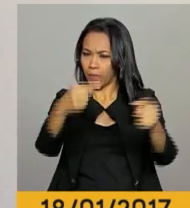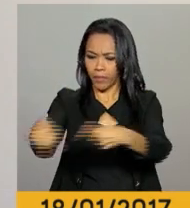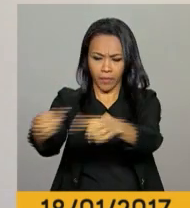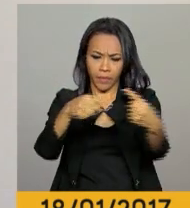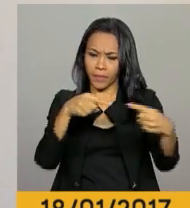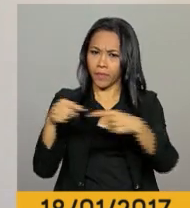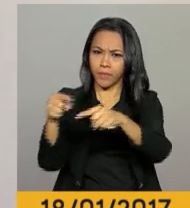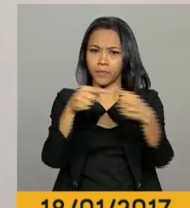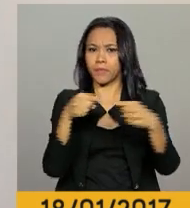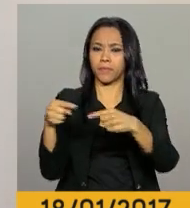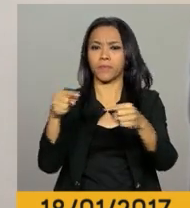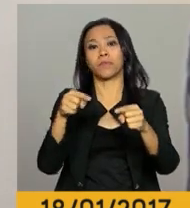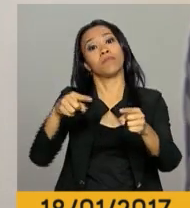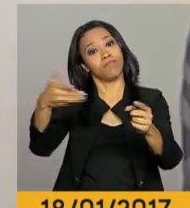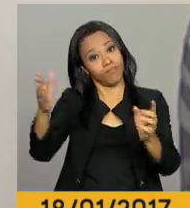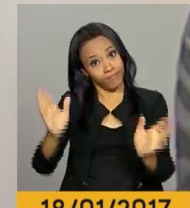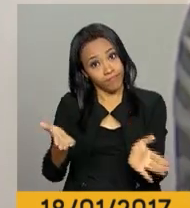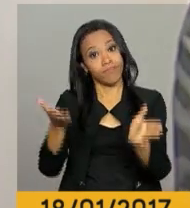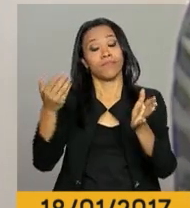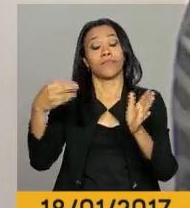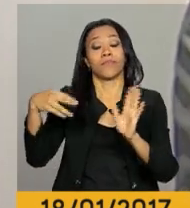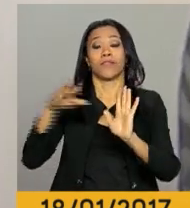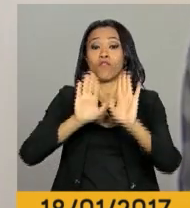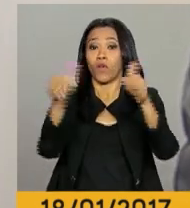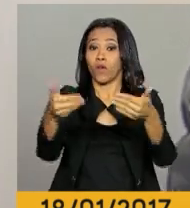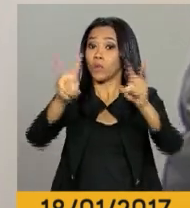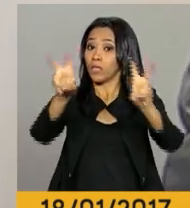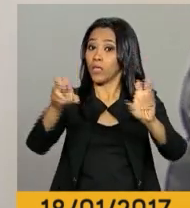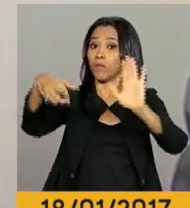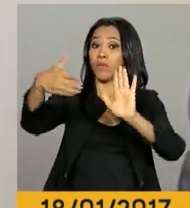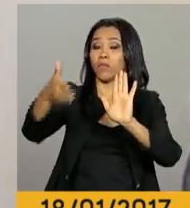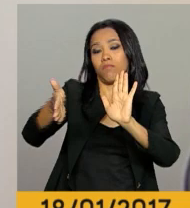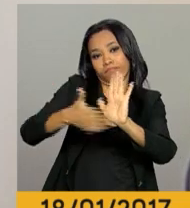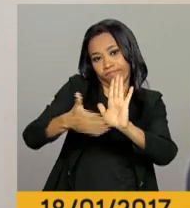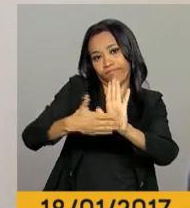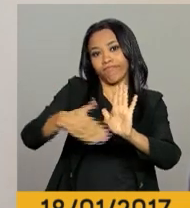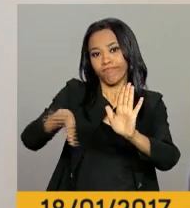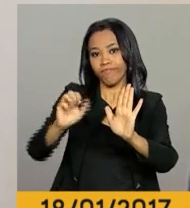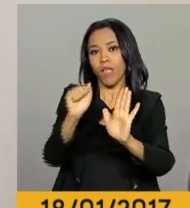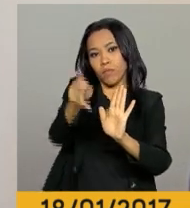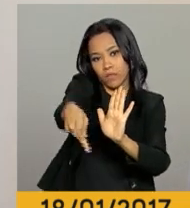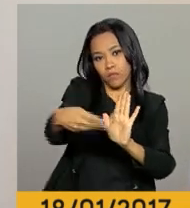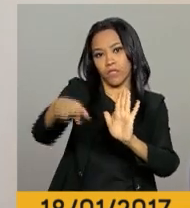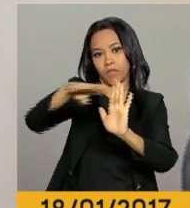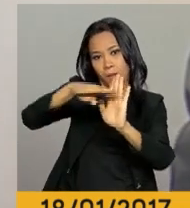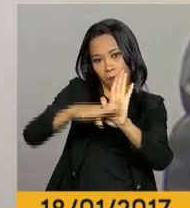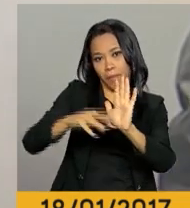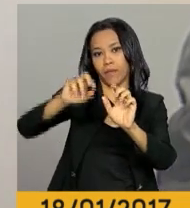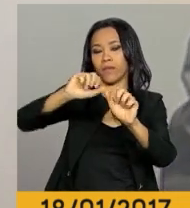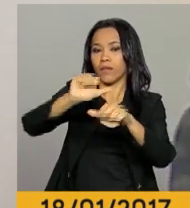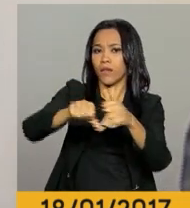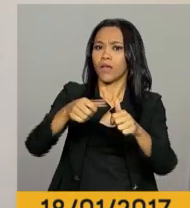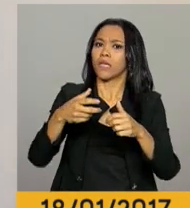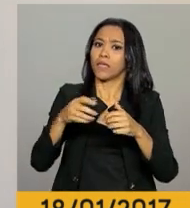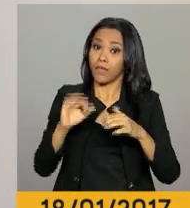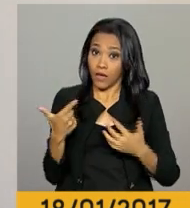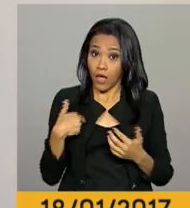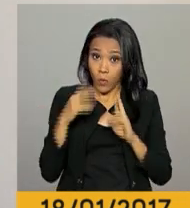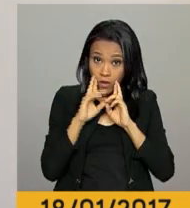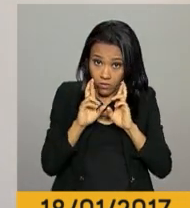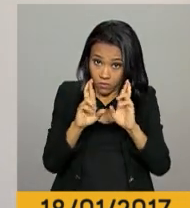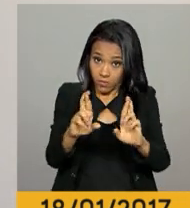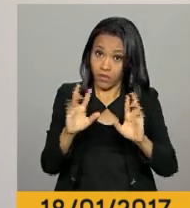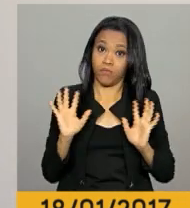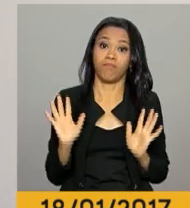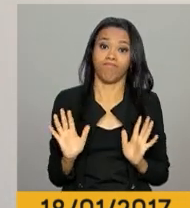darão em torno da Previdência Social de modo que num ambiente de absoluto respeito democrático né